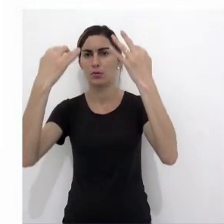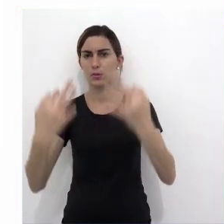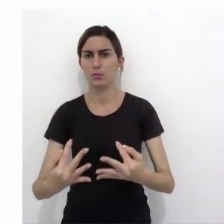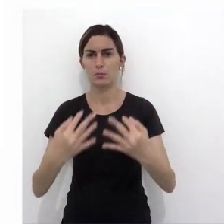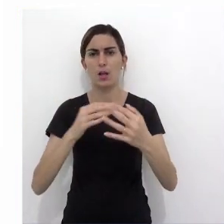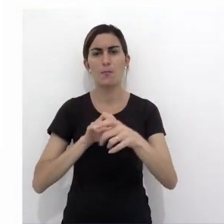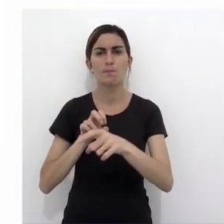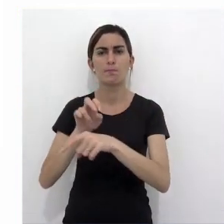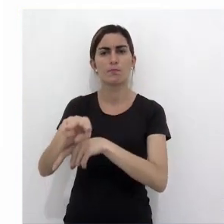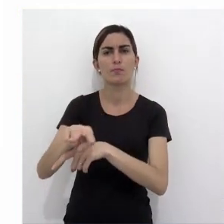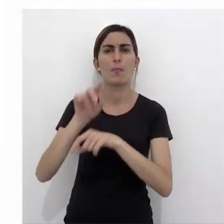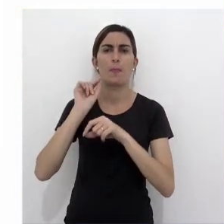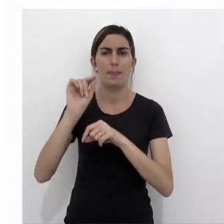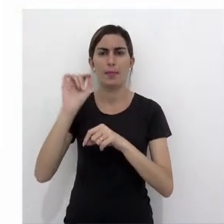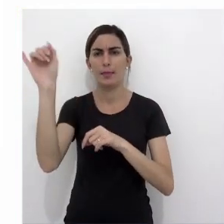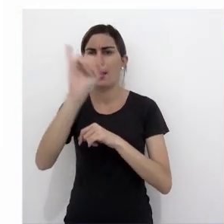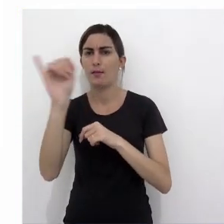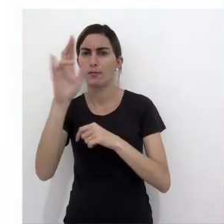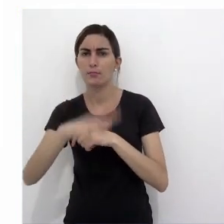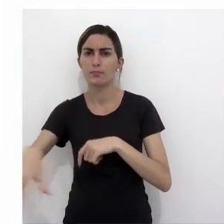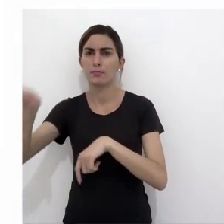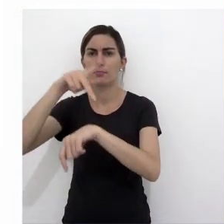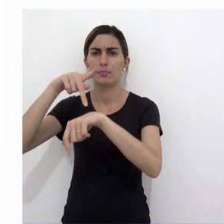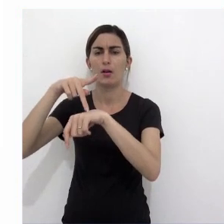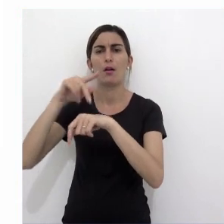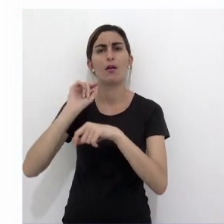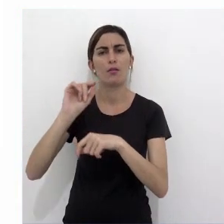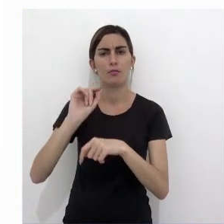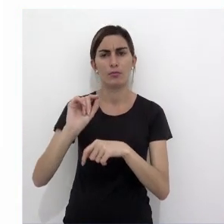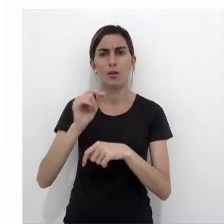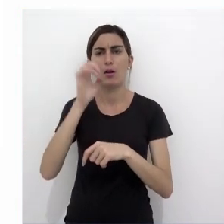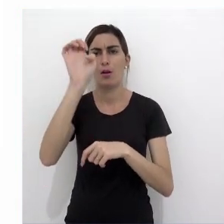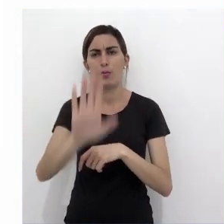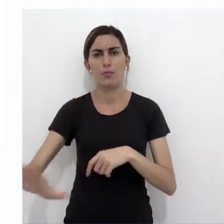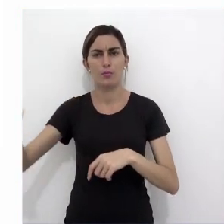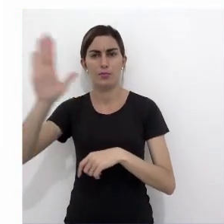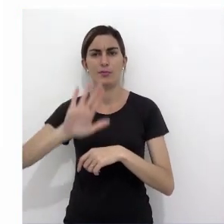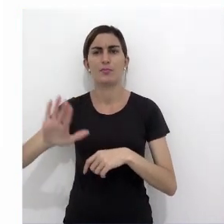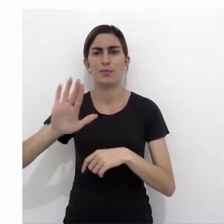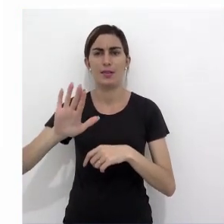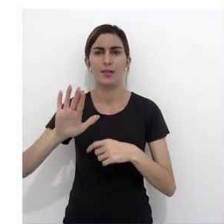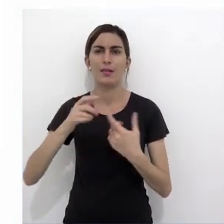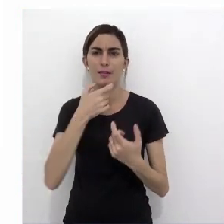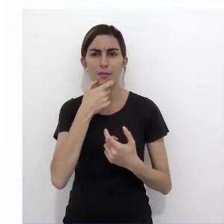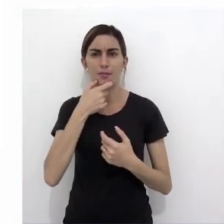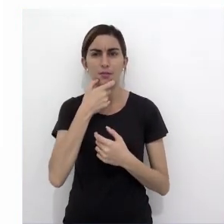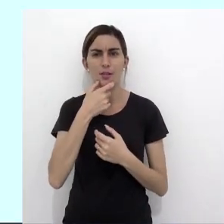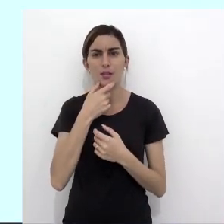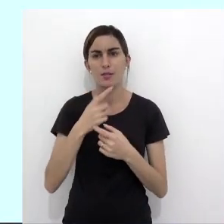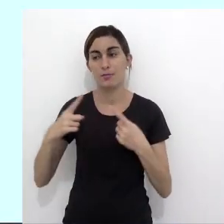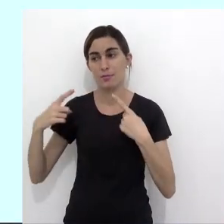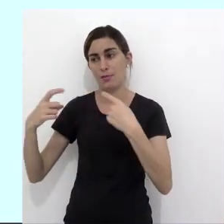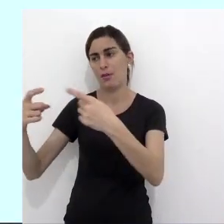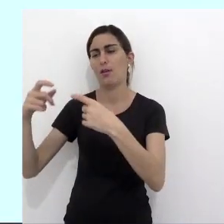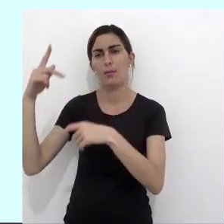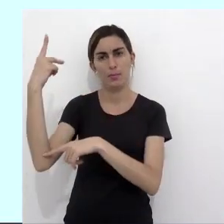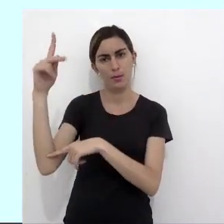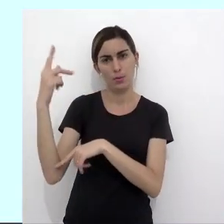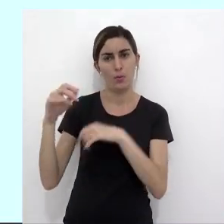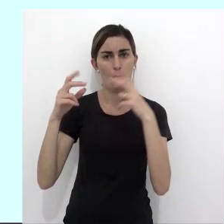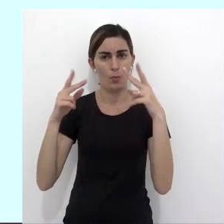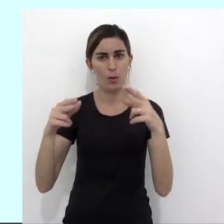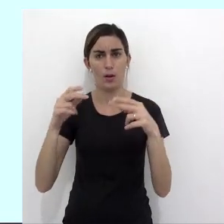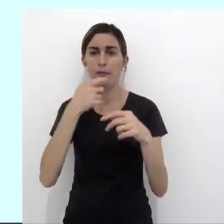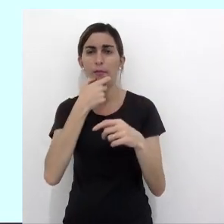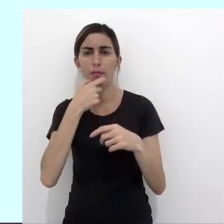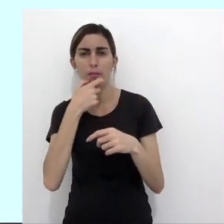interferência internacional, não é? Uma interferência europeia nos interesses da Guerra do Paraguai. Okay? A Inglaterra, os